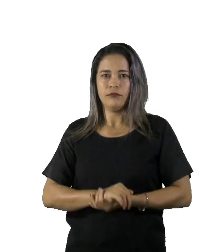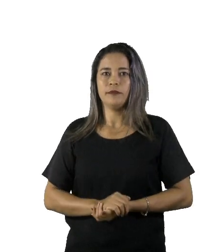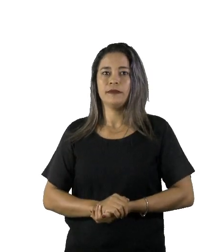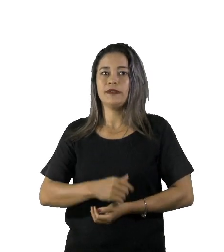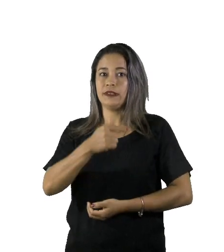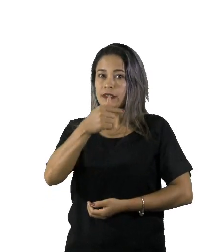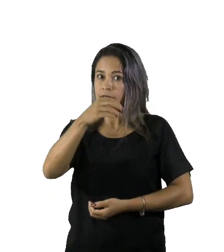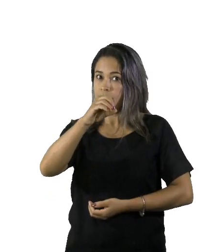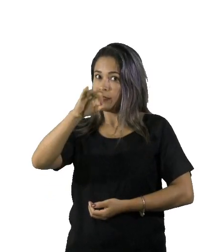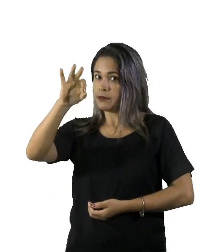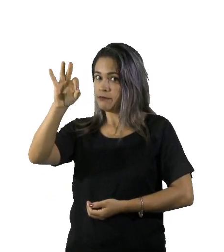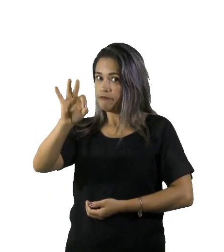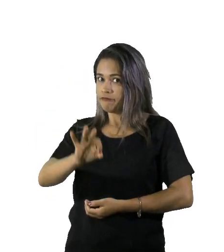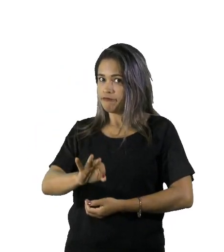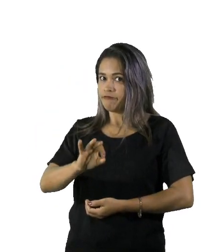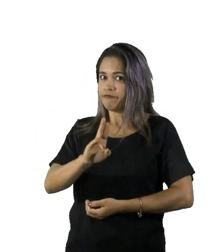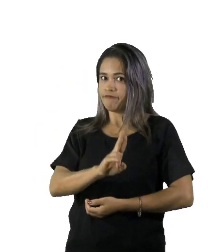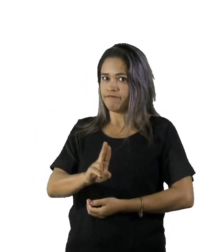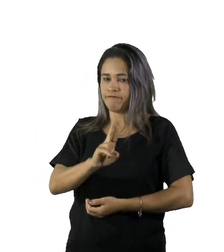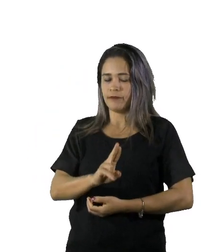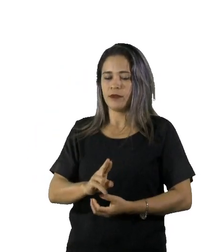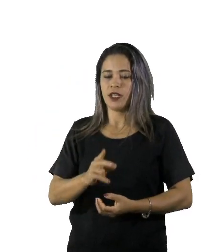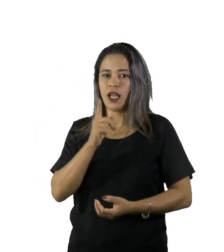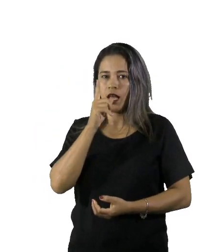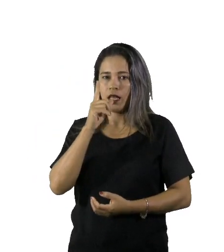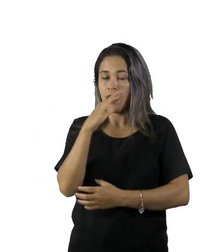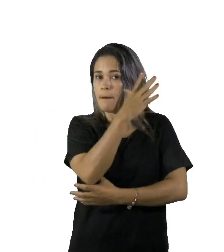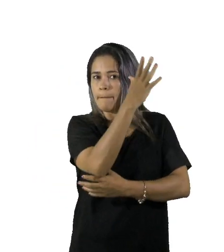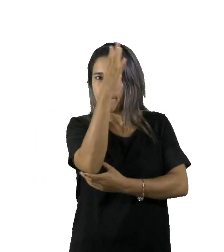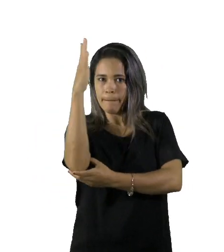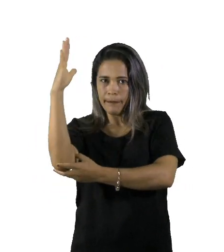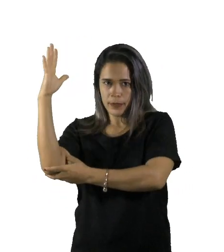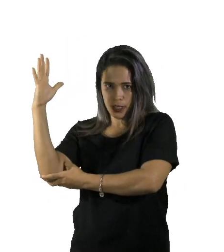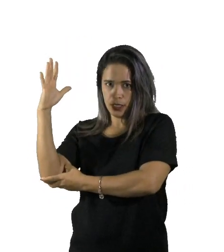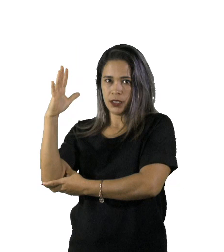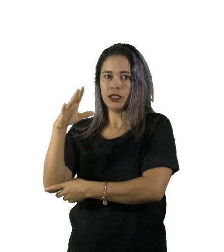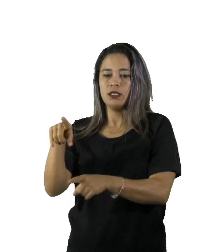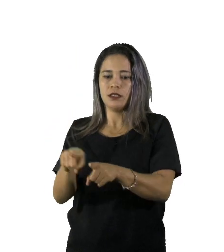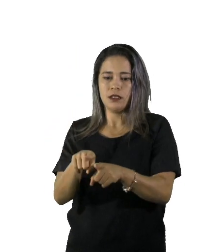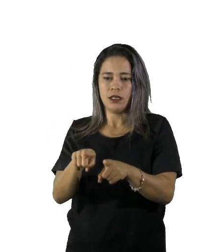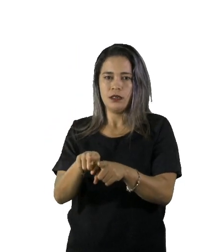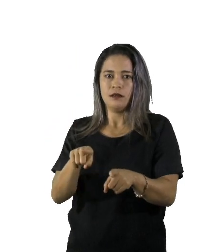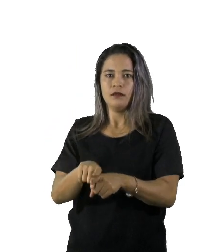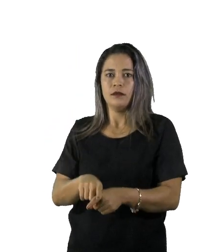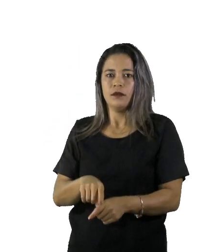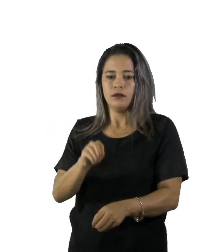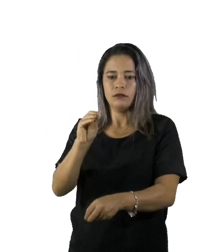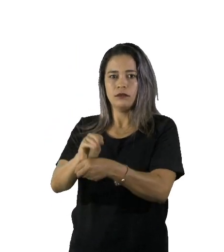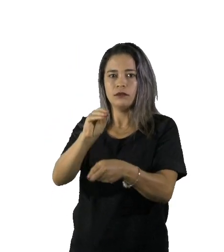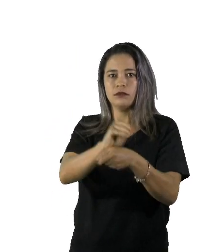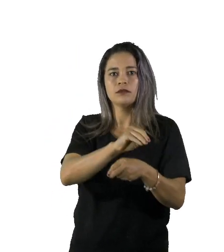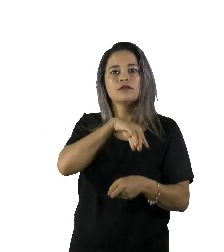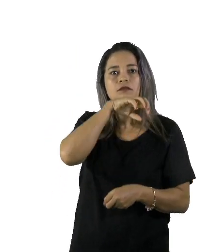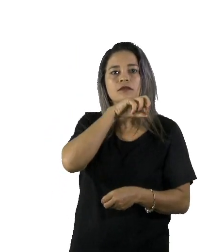usada nas plantações e na criação de animais, na pecuária e na agricultura,